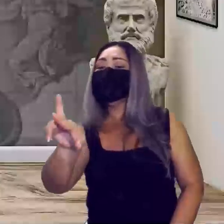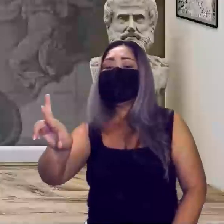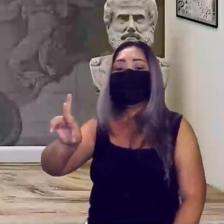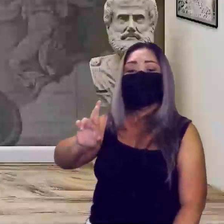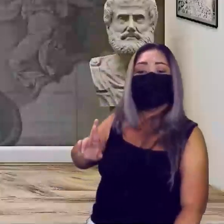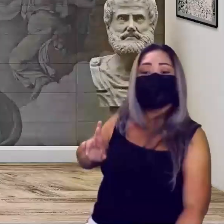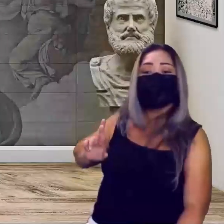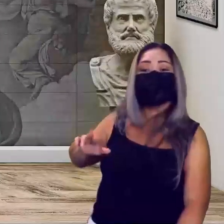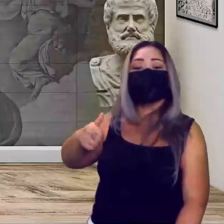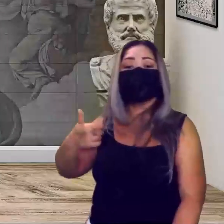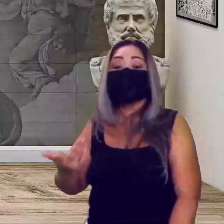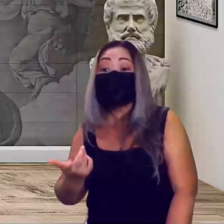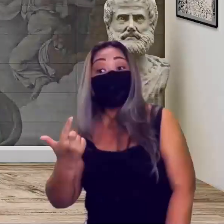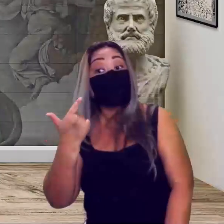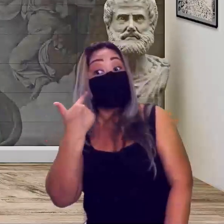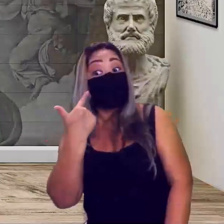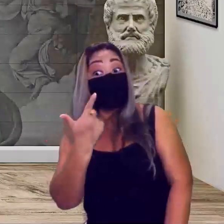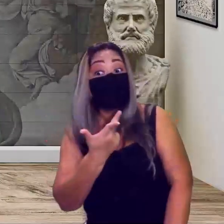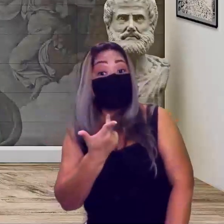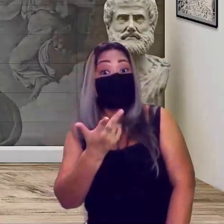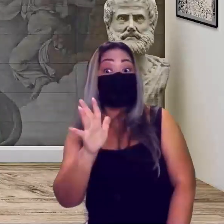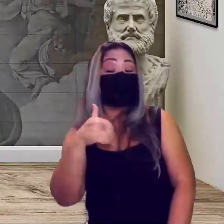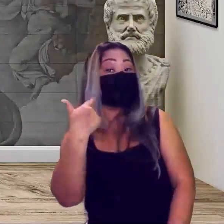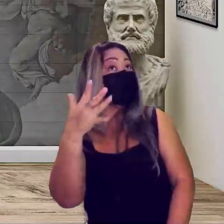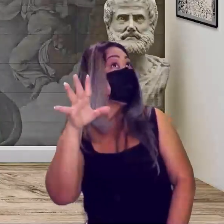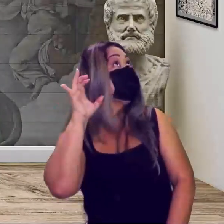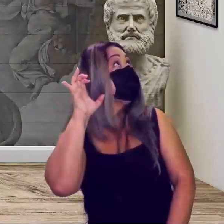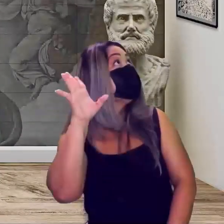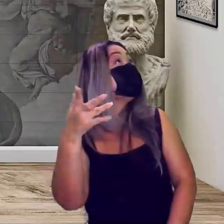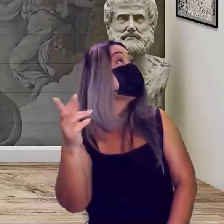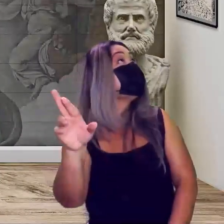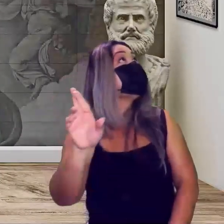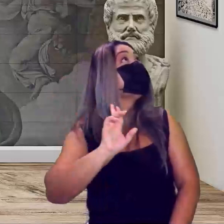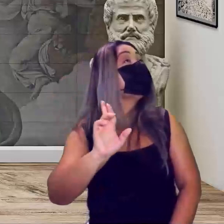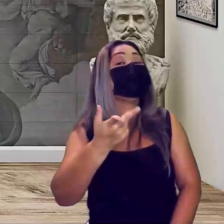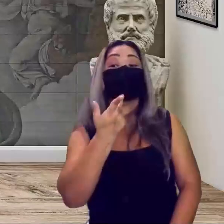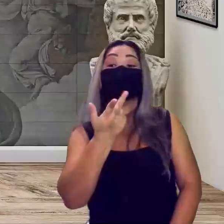respondeu? Fala para mim, qual é a resposta correta?